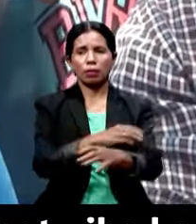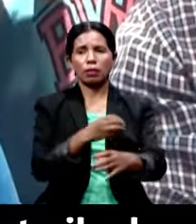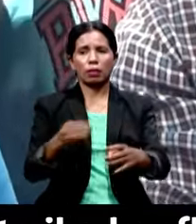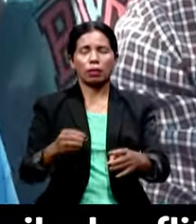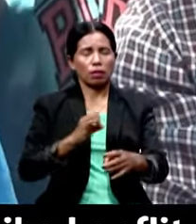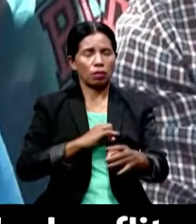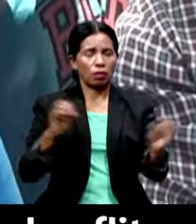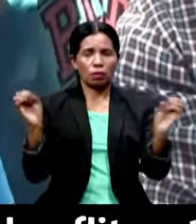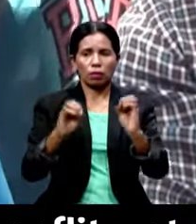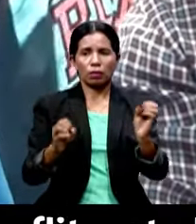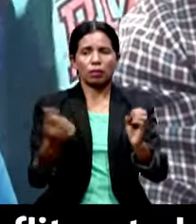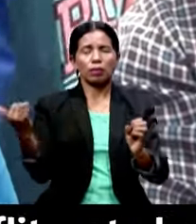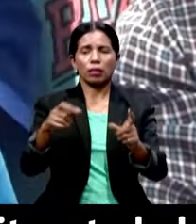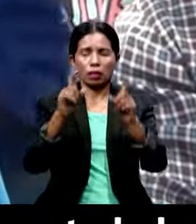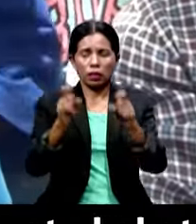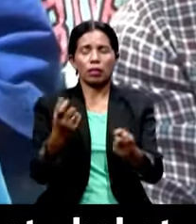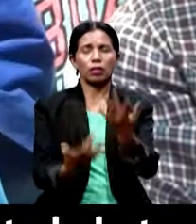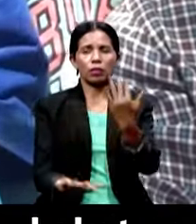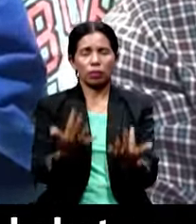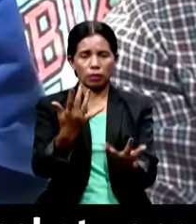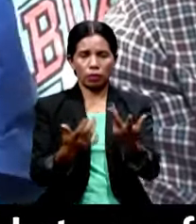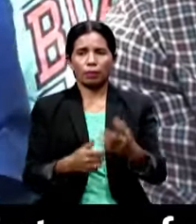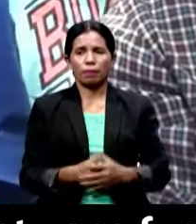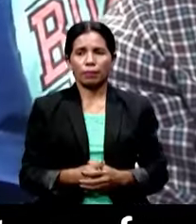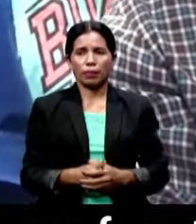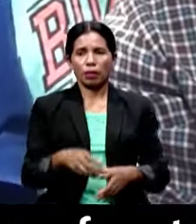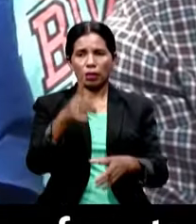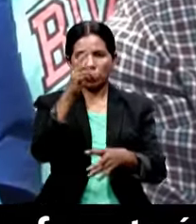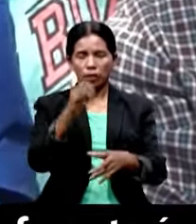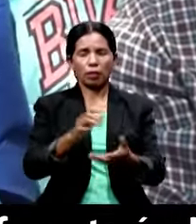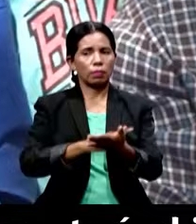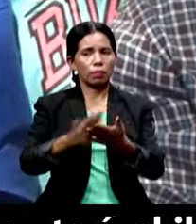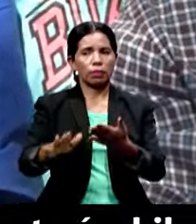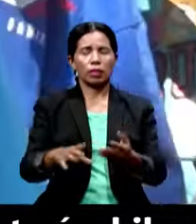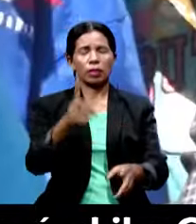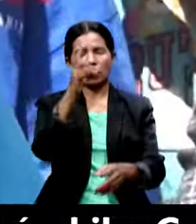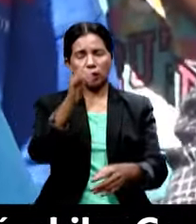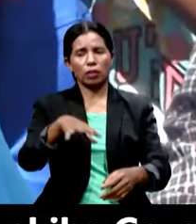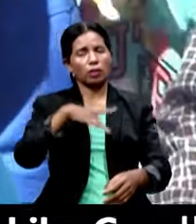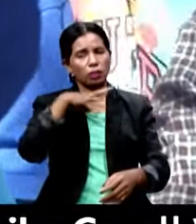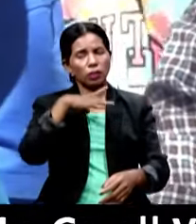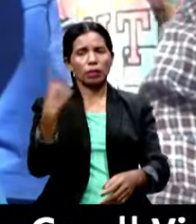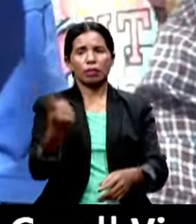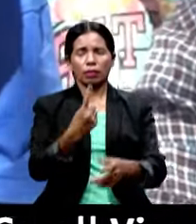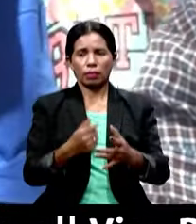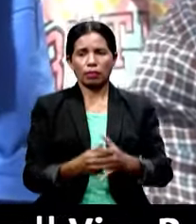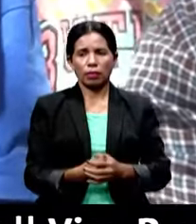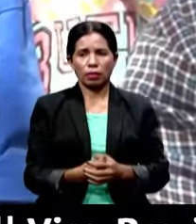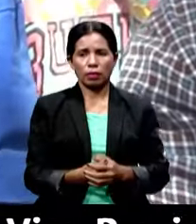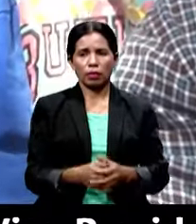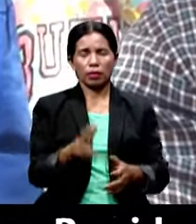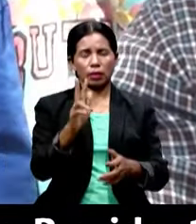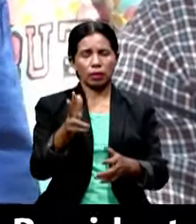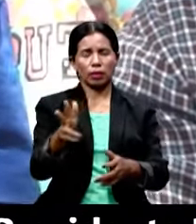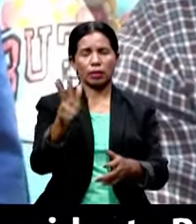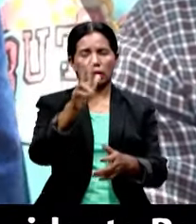de musab la khoi sir tek skulu ne para dili ne par mo sala dili ne foi helte akhere 33 ka saida